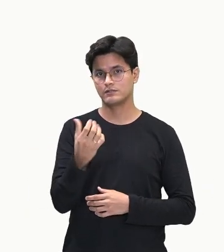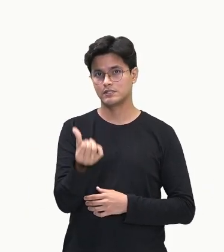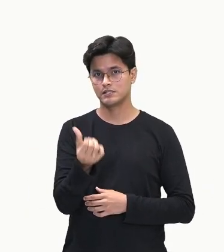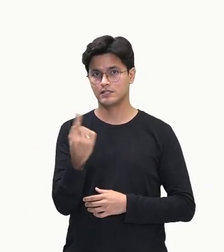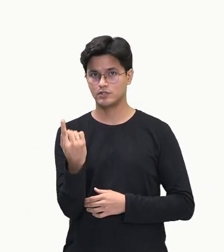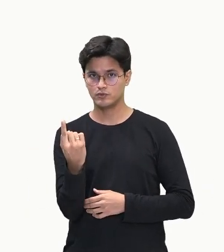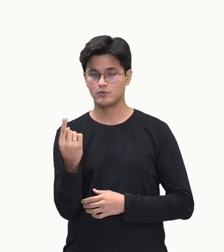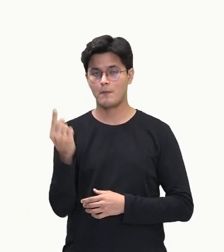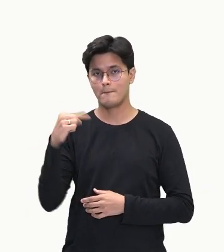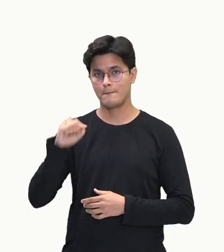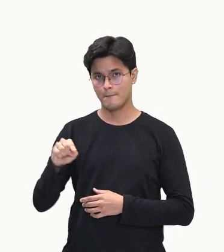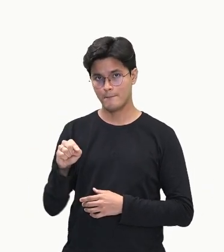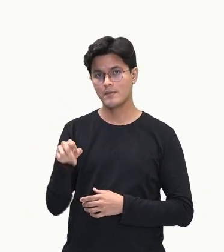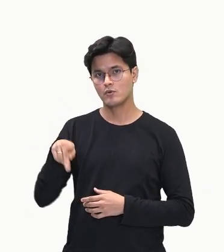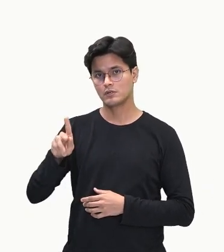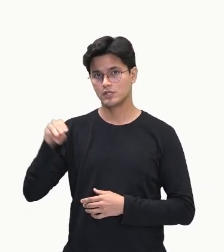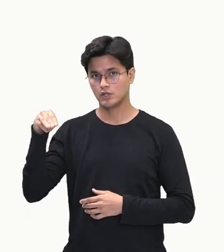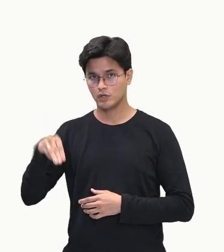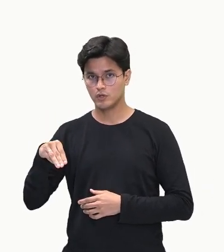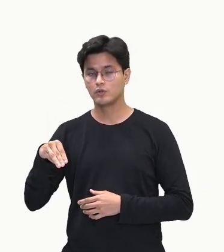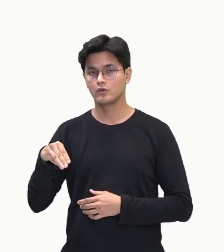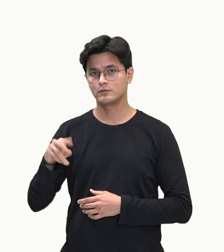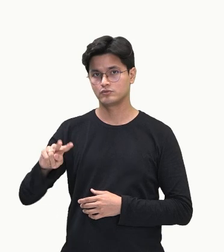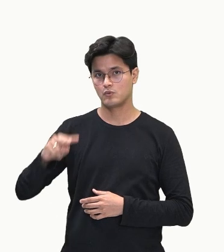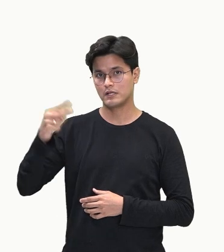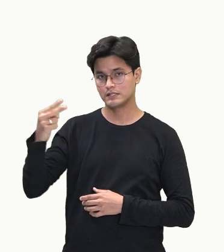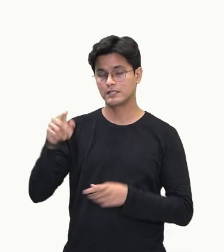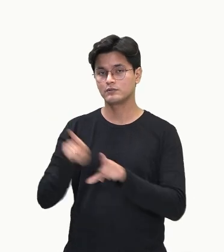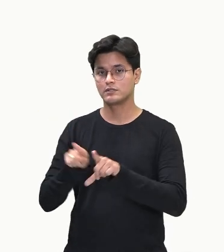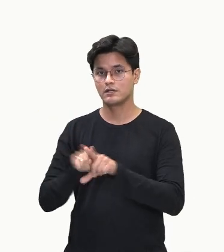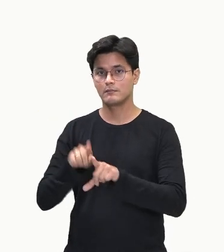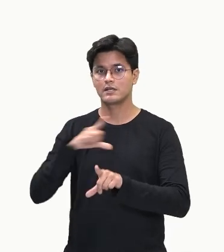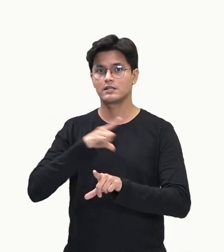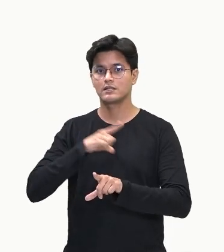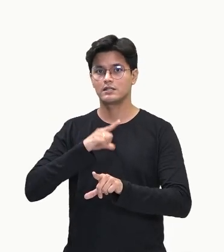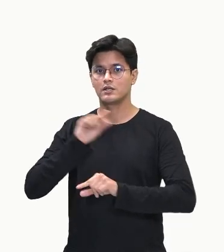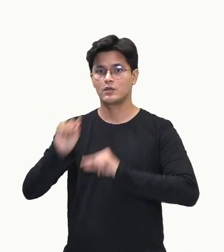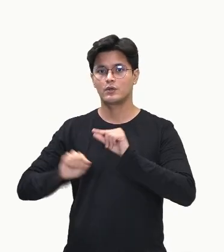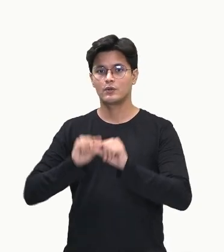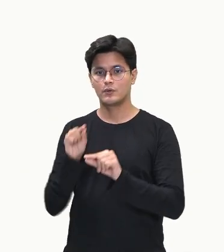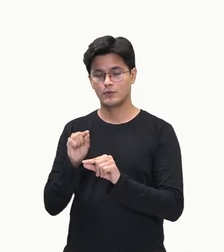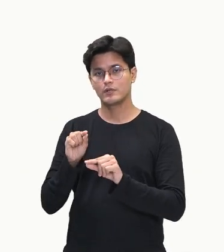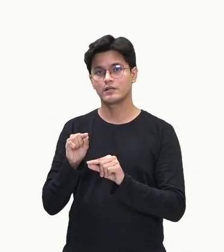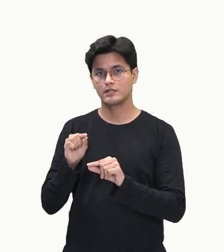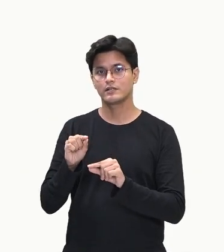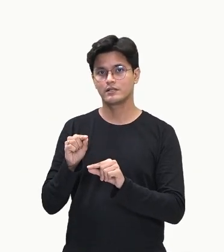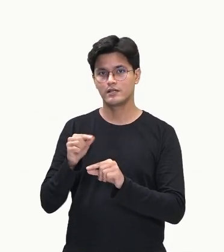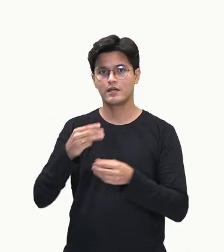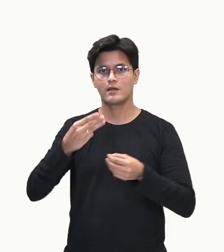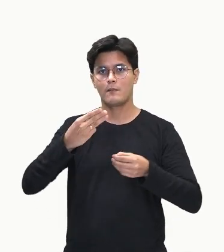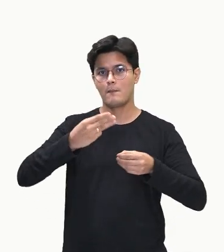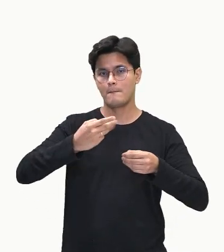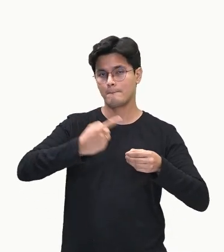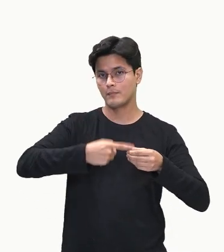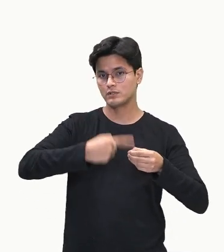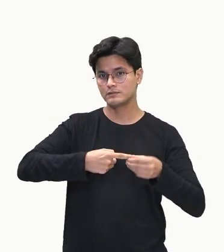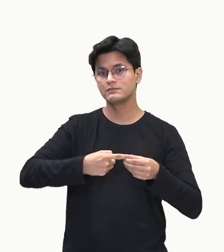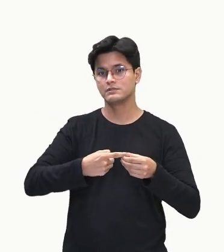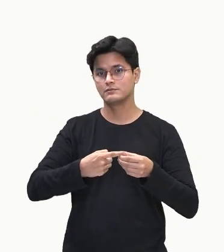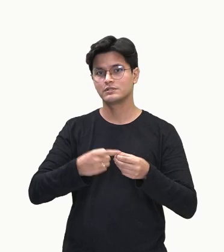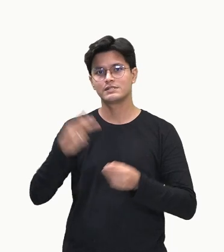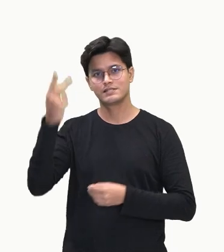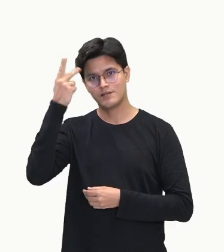quadrados, tá? E aí também nós temos aqui como destaque o município de São Paulo, no estado de São